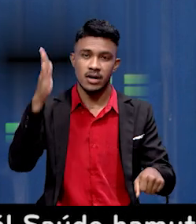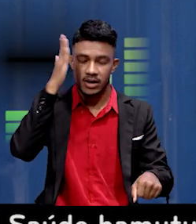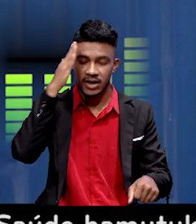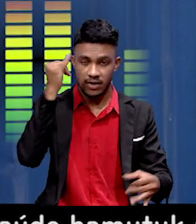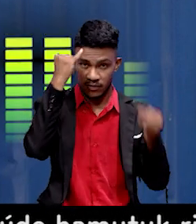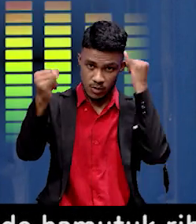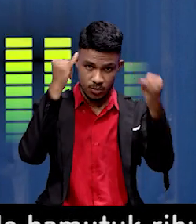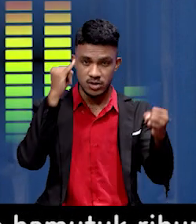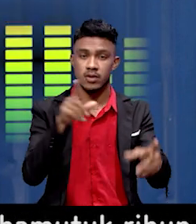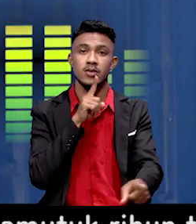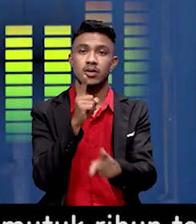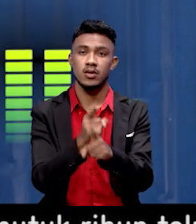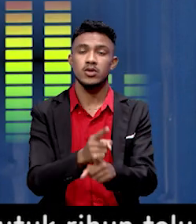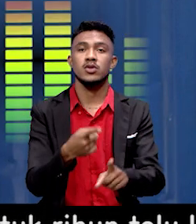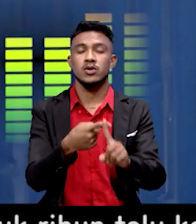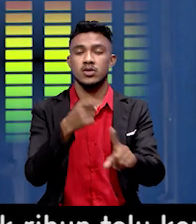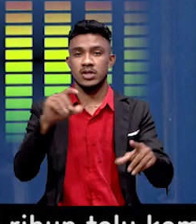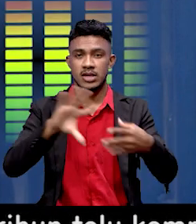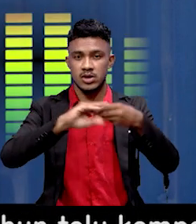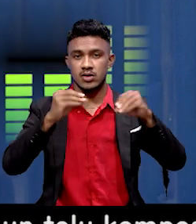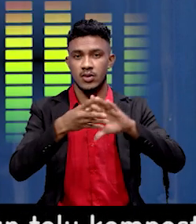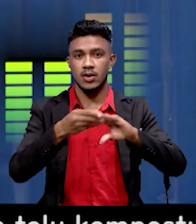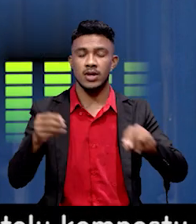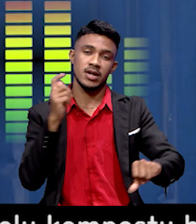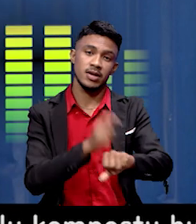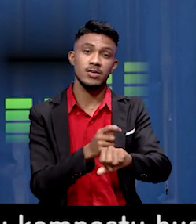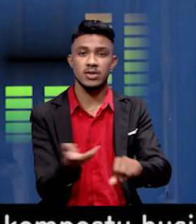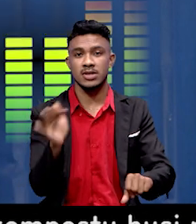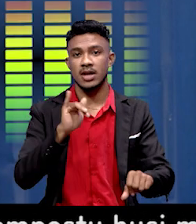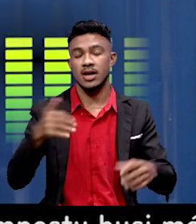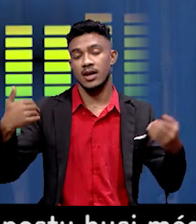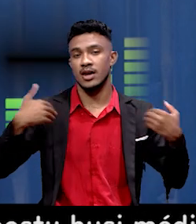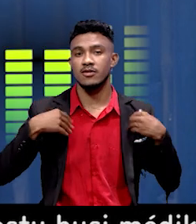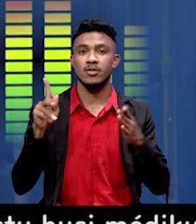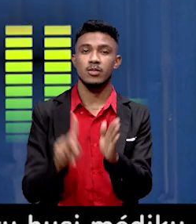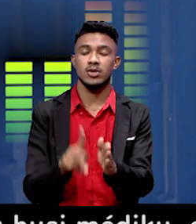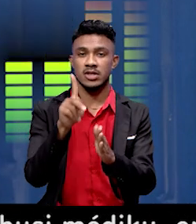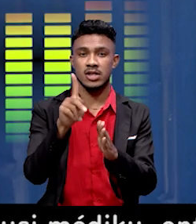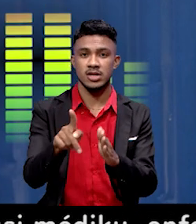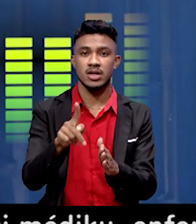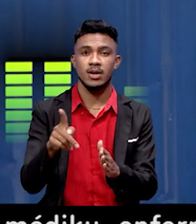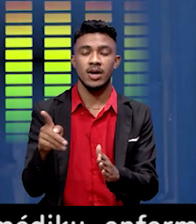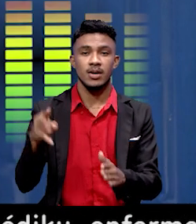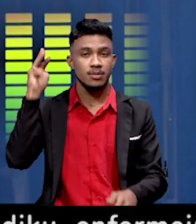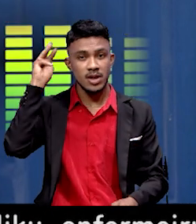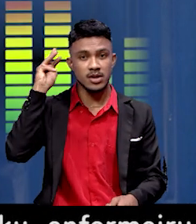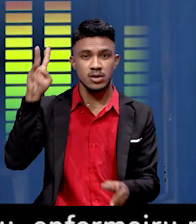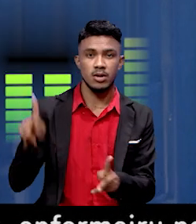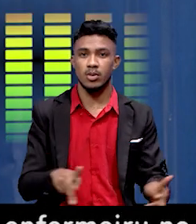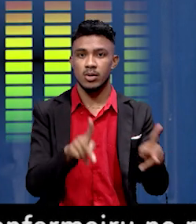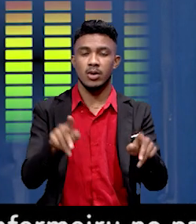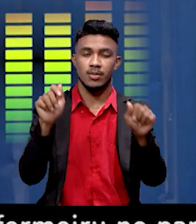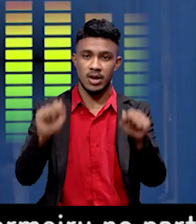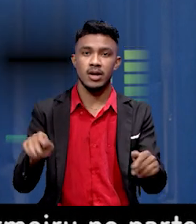informação detalhe que cronologia detalhe ou acontecimento serne não é bele processa ba Ministério Público atu bele